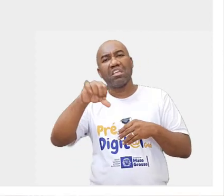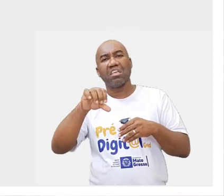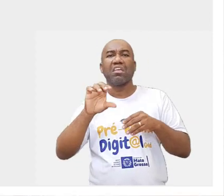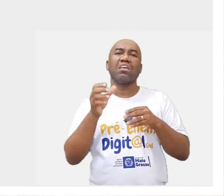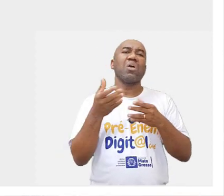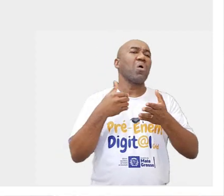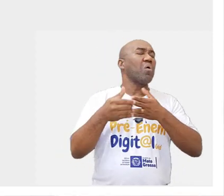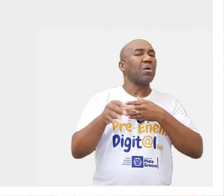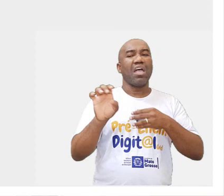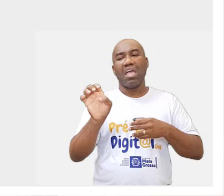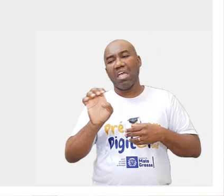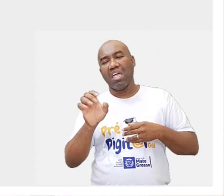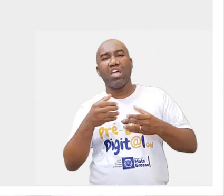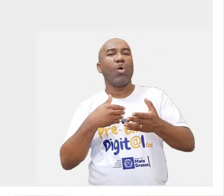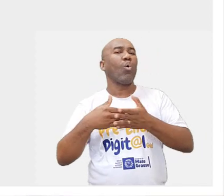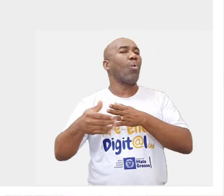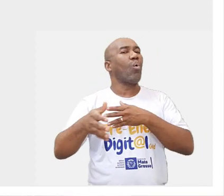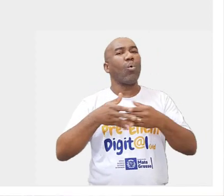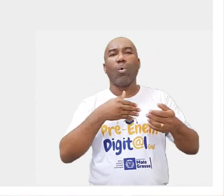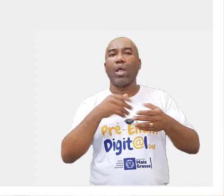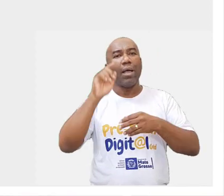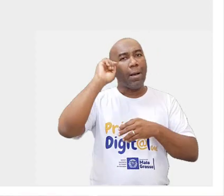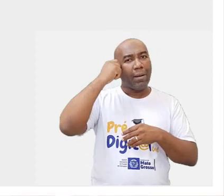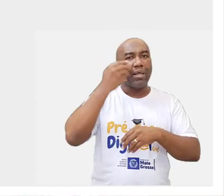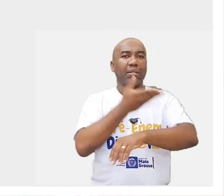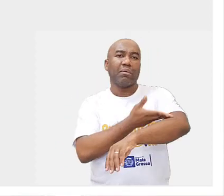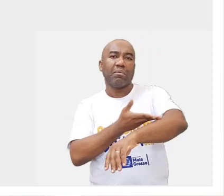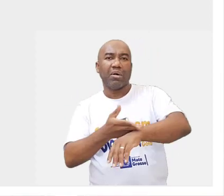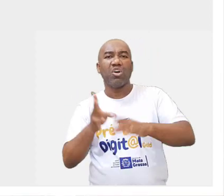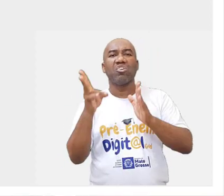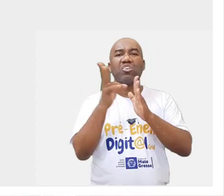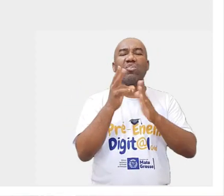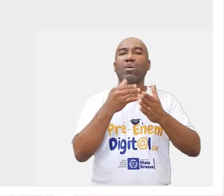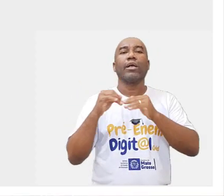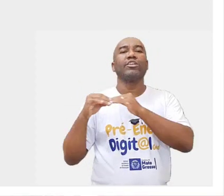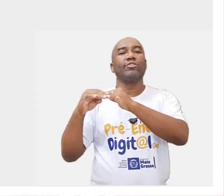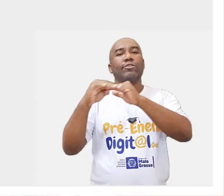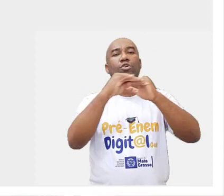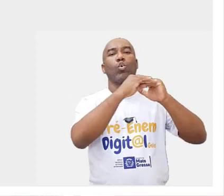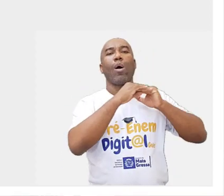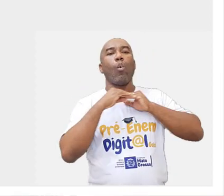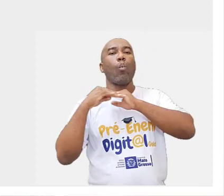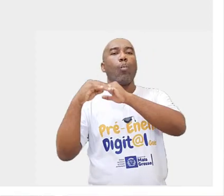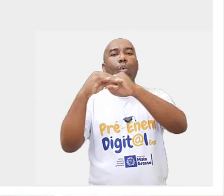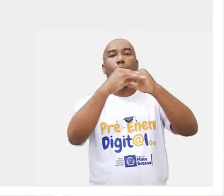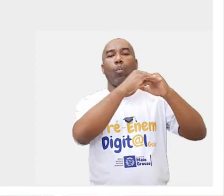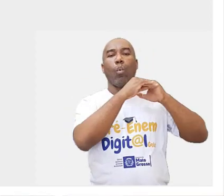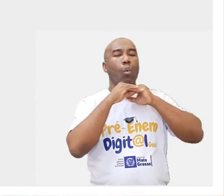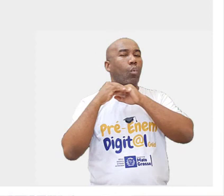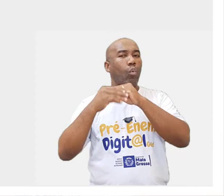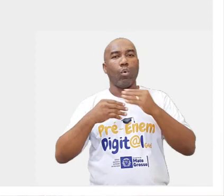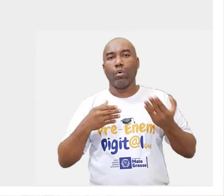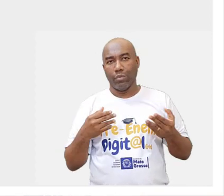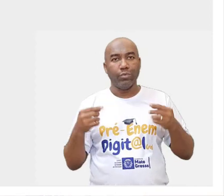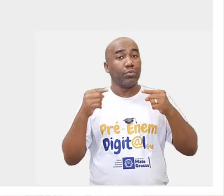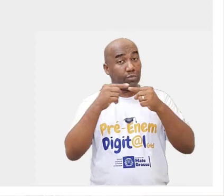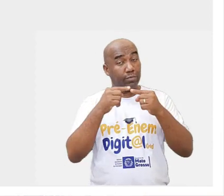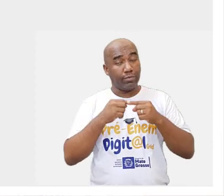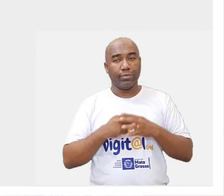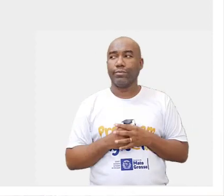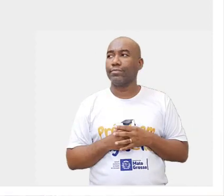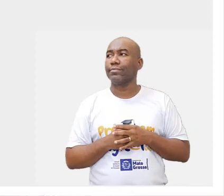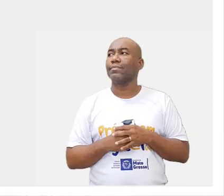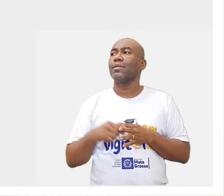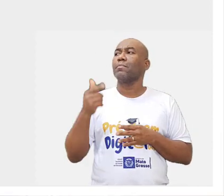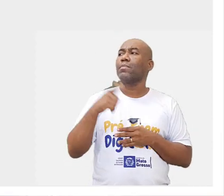todos têm o mesmo direito. Isso foi assegurado lá atrás, percebe? Agora veja, além disso, ele